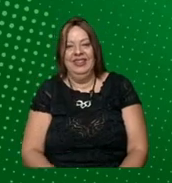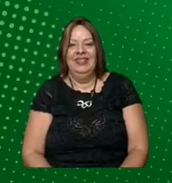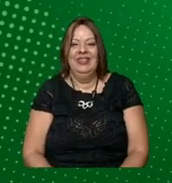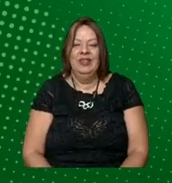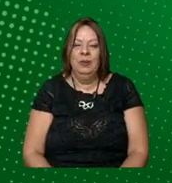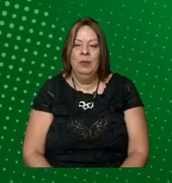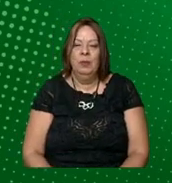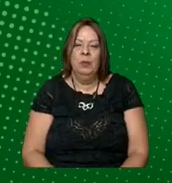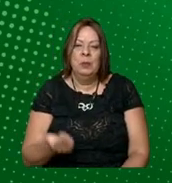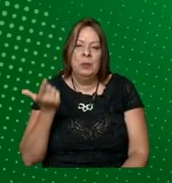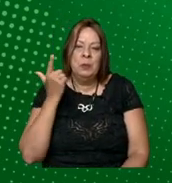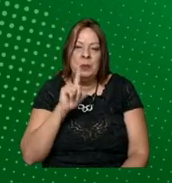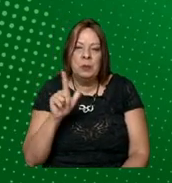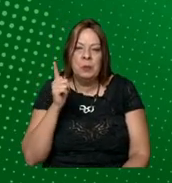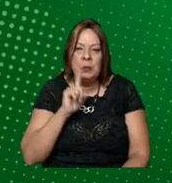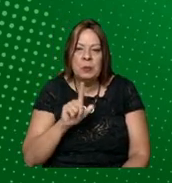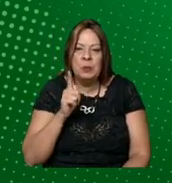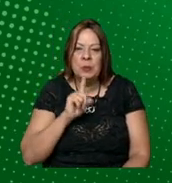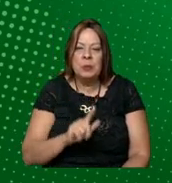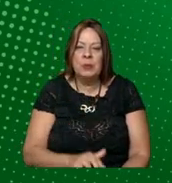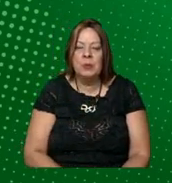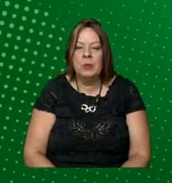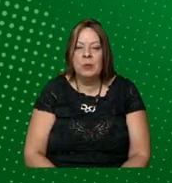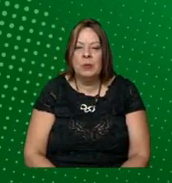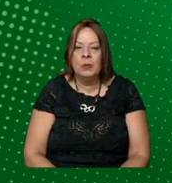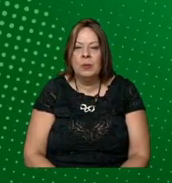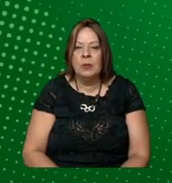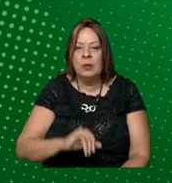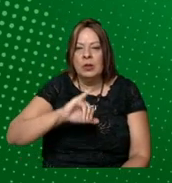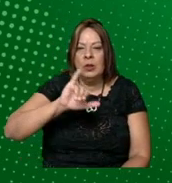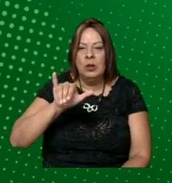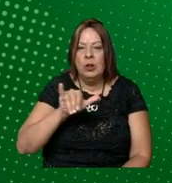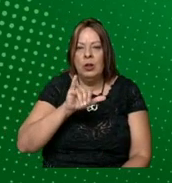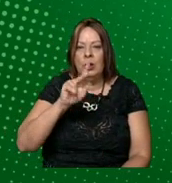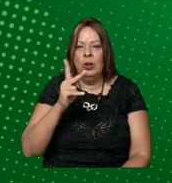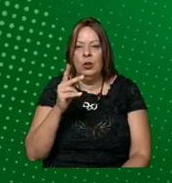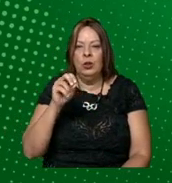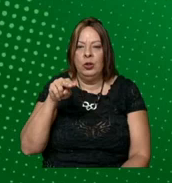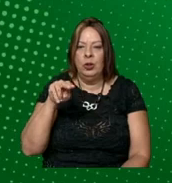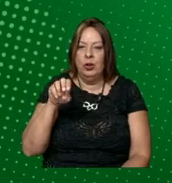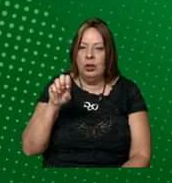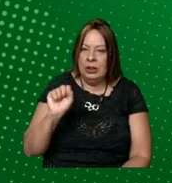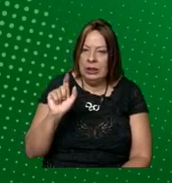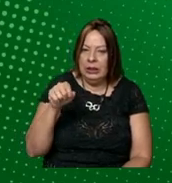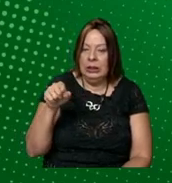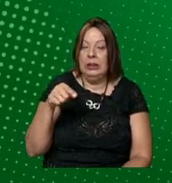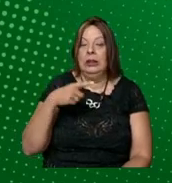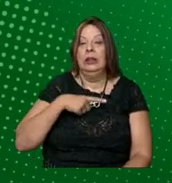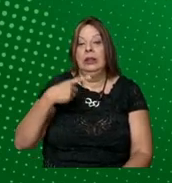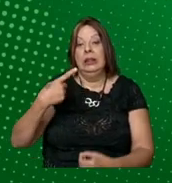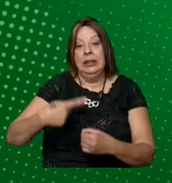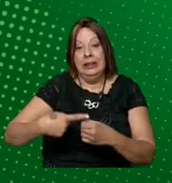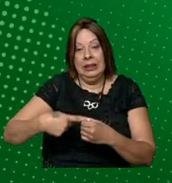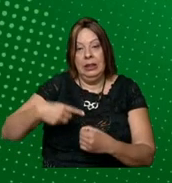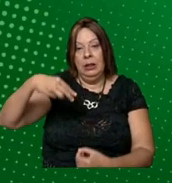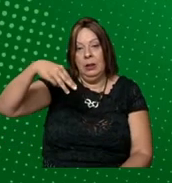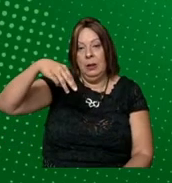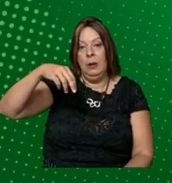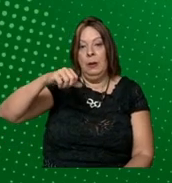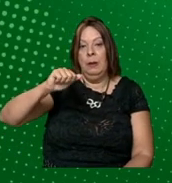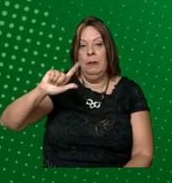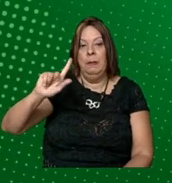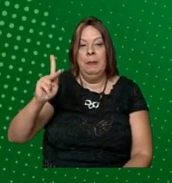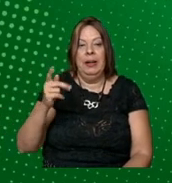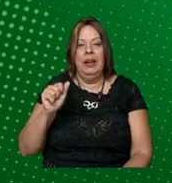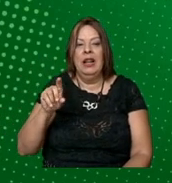398252, que levou quinhentinhos, foi quem? O Jones, da cidade de Malhador, garantiu aí com o meu amigo Juninho Lima, que